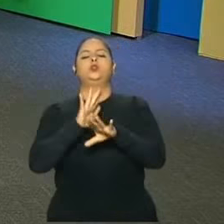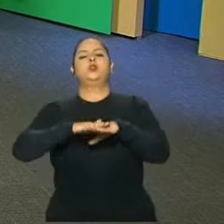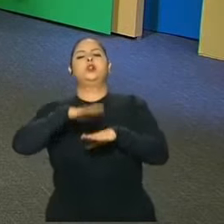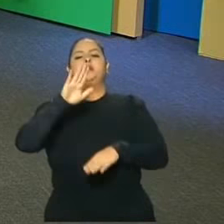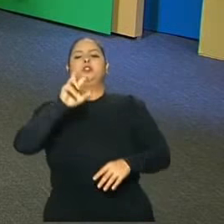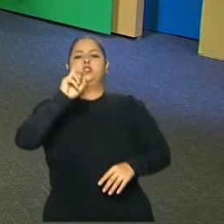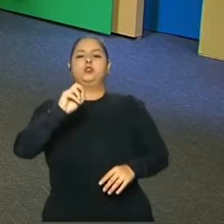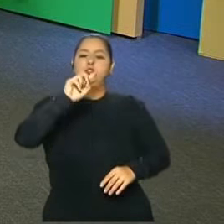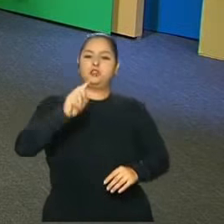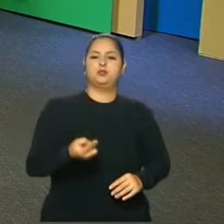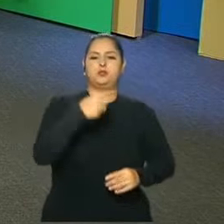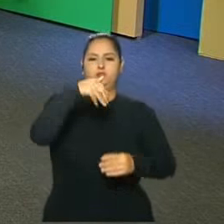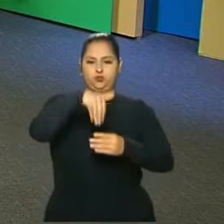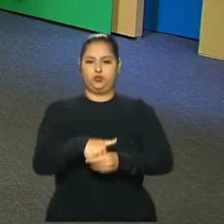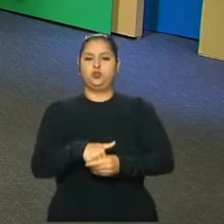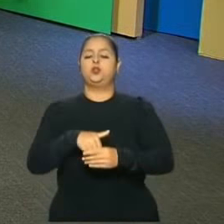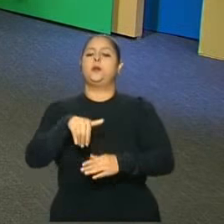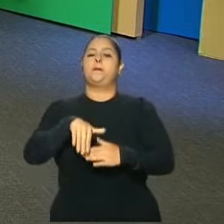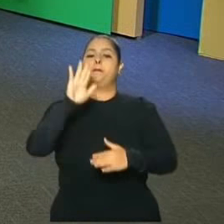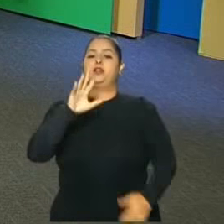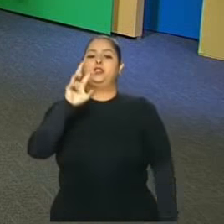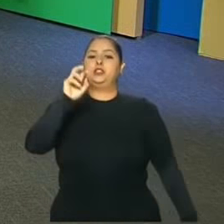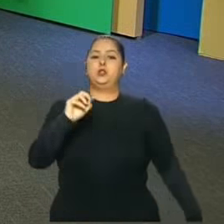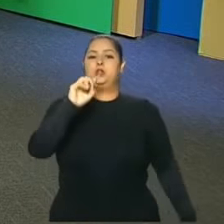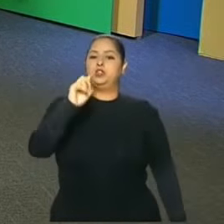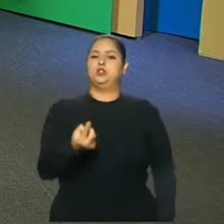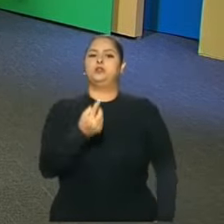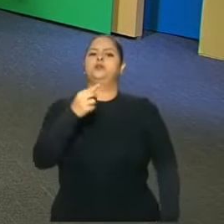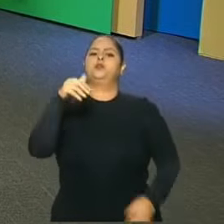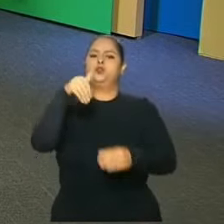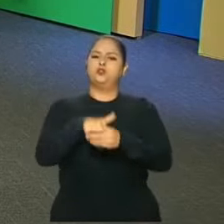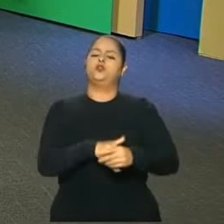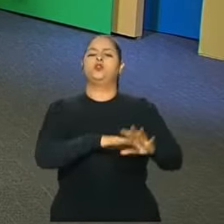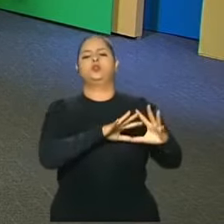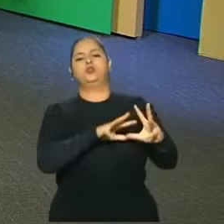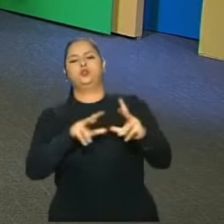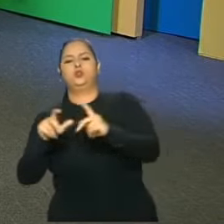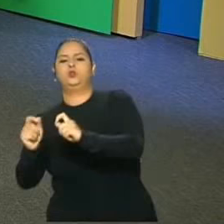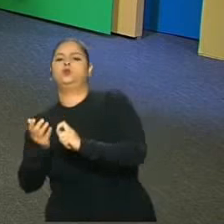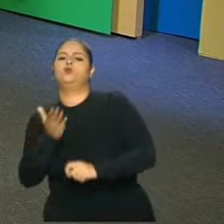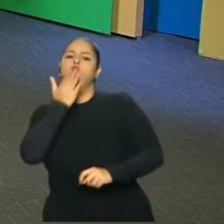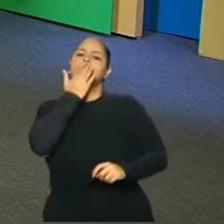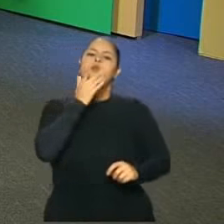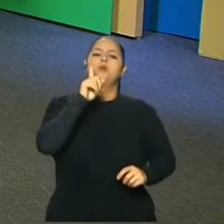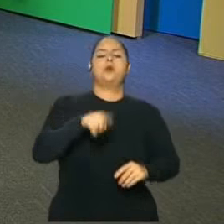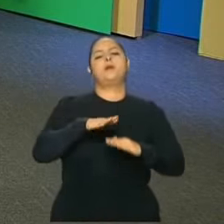votos, mais de 50 mil votos em todas as categorias e agora com mais de